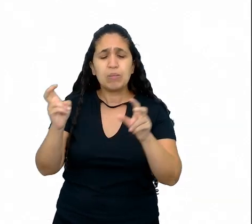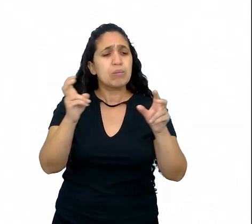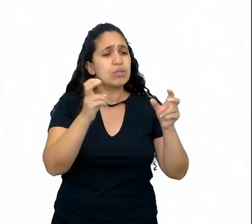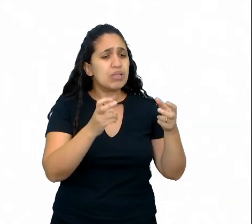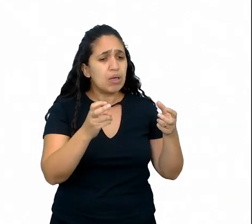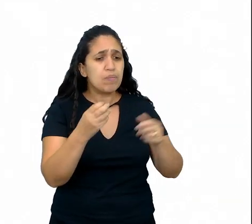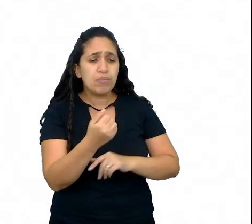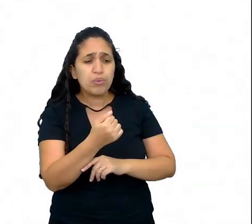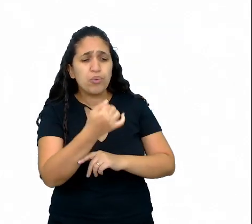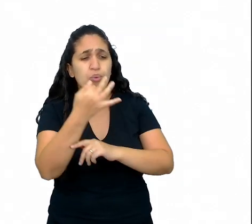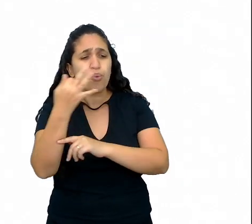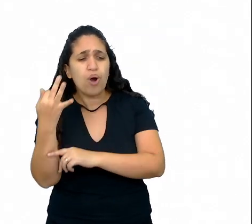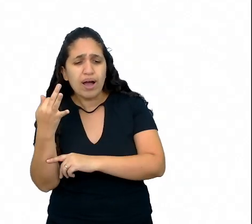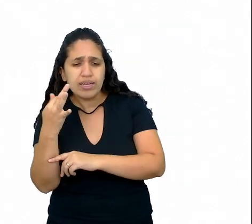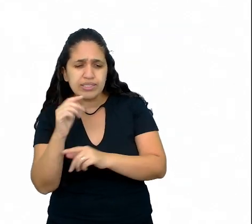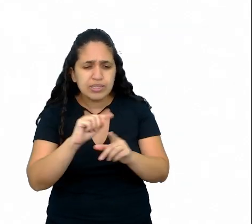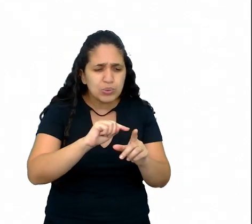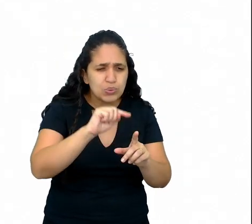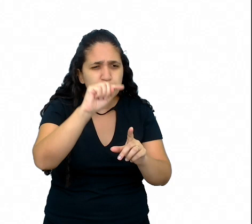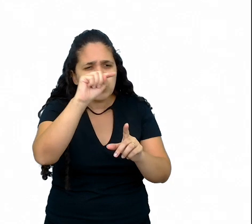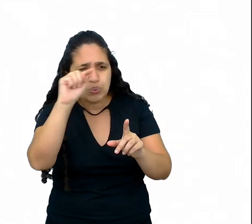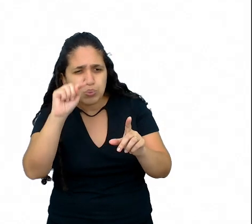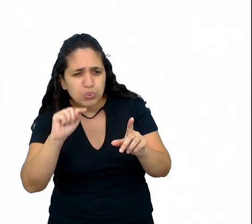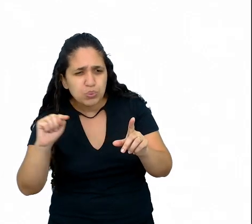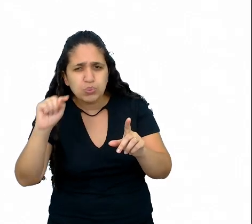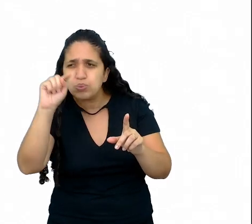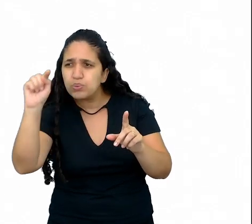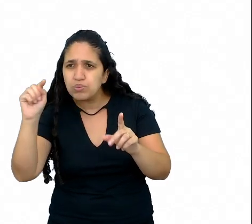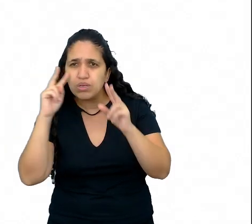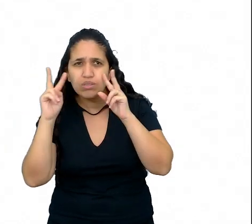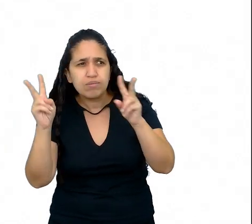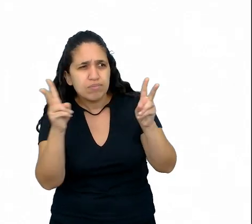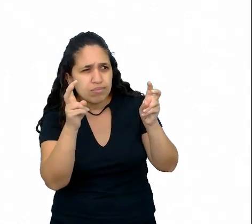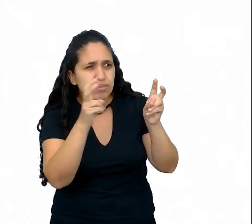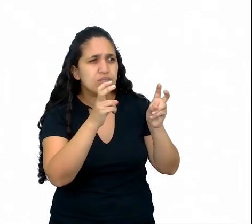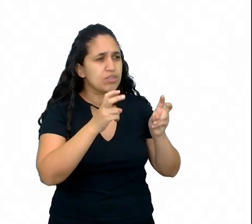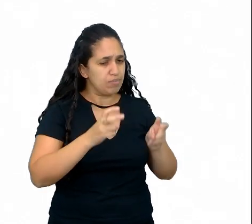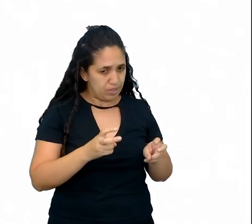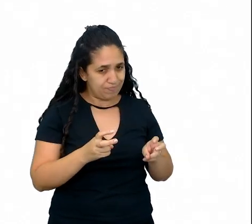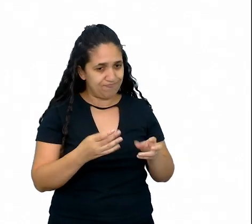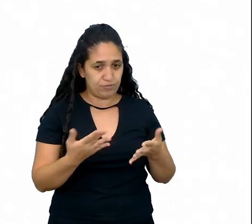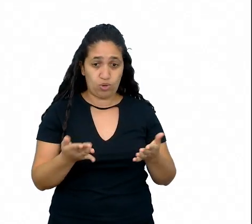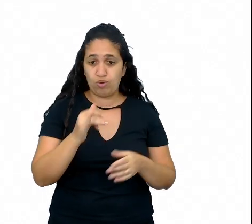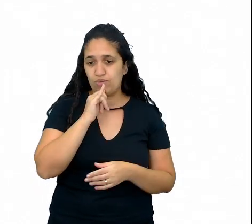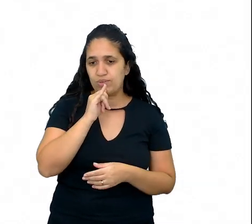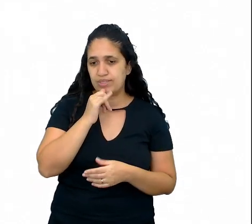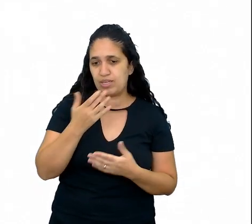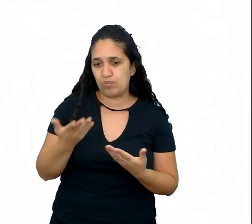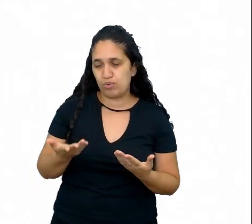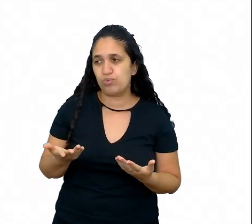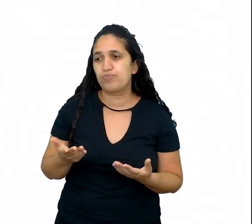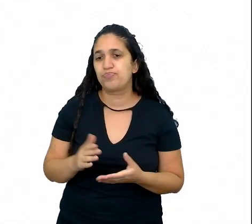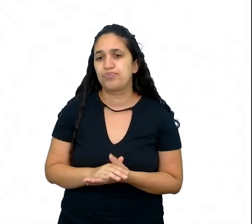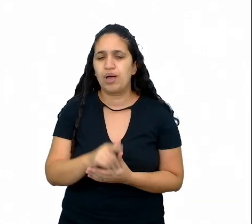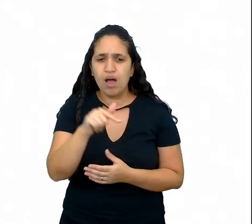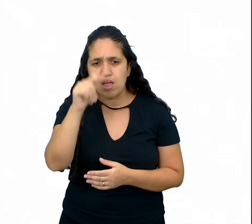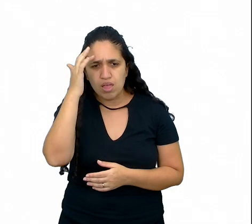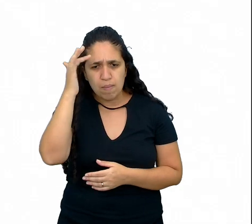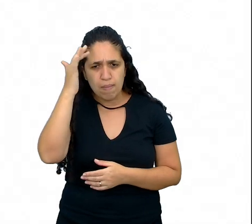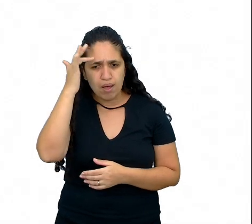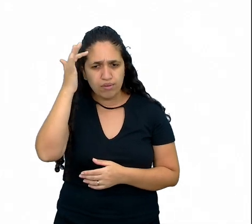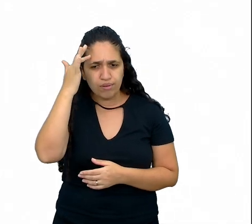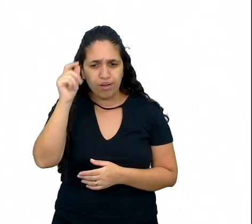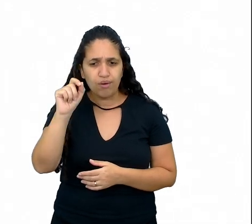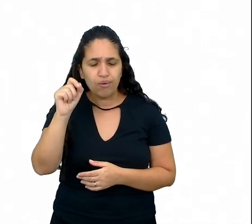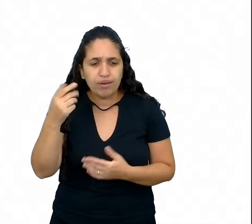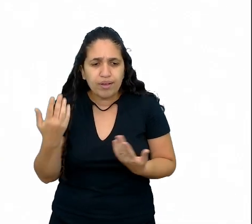quais construções que vocês verificam isso, dando um exemplo mais concreto aqui para a gente imaginar como que